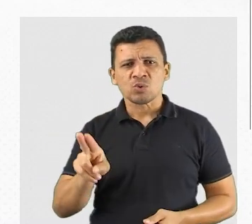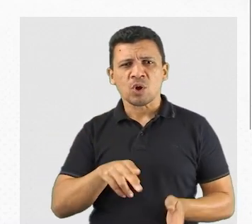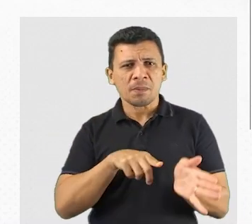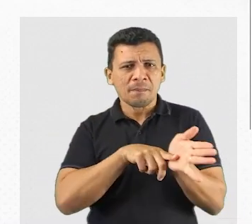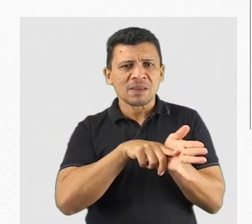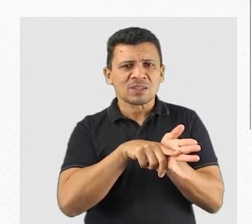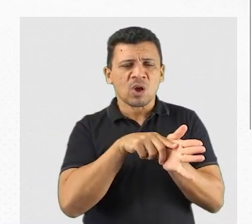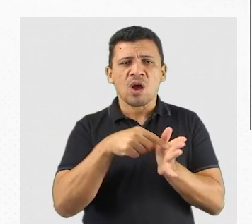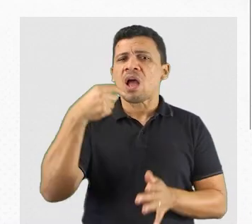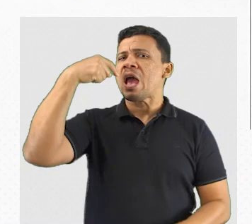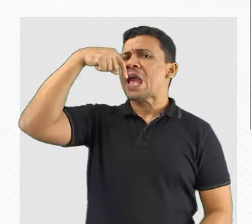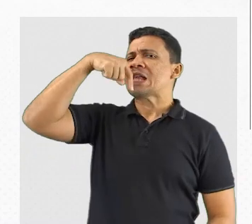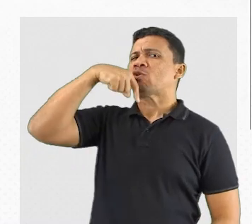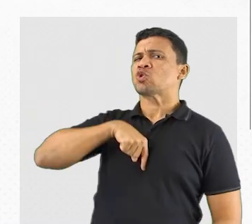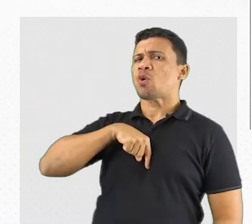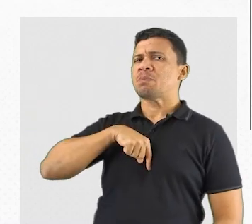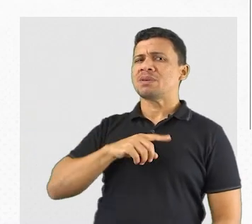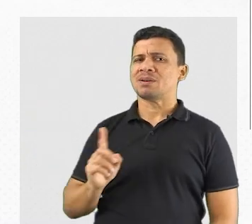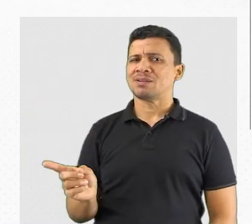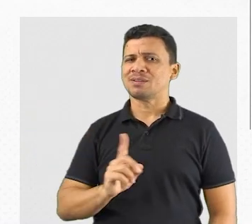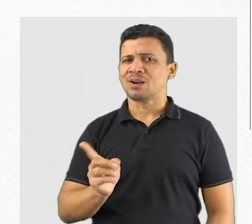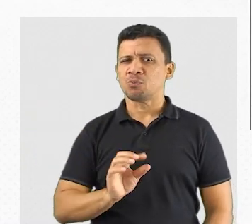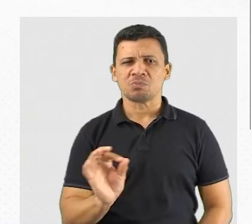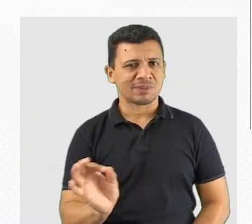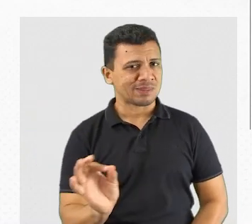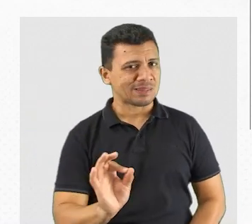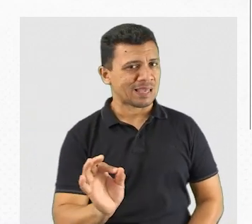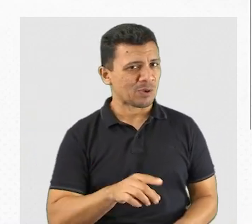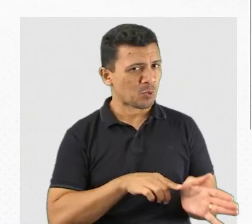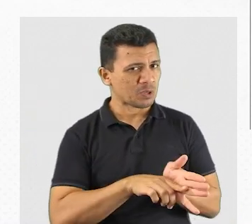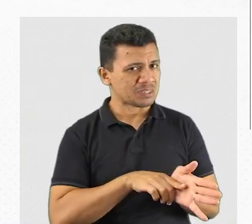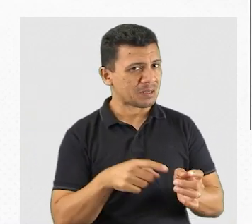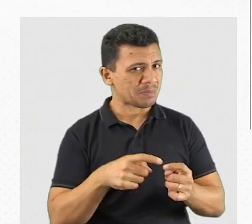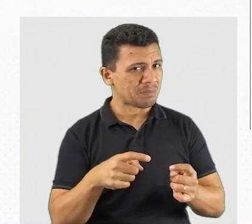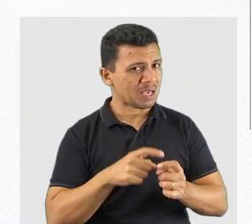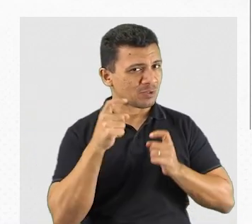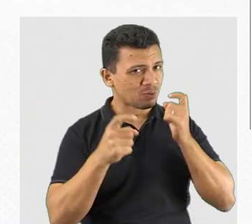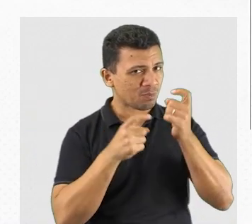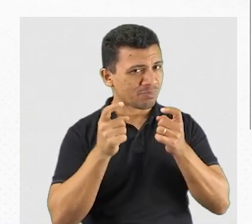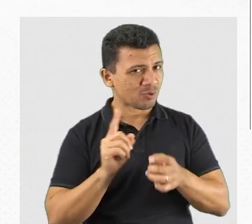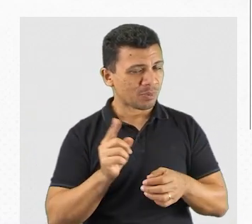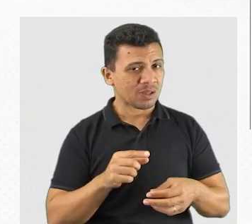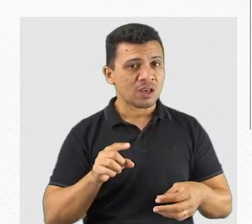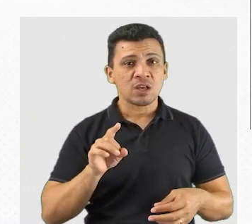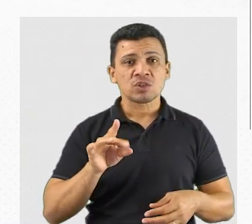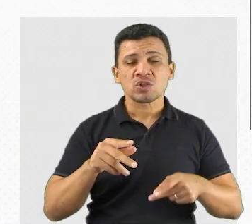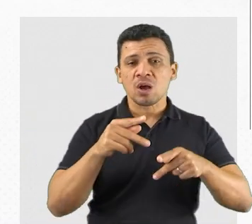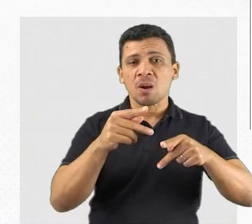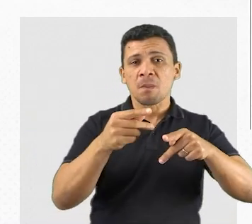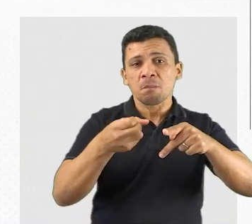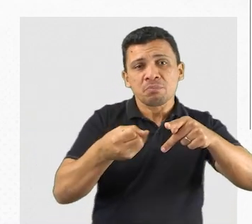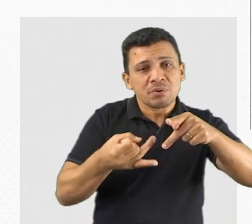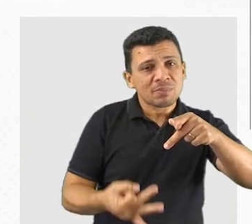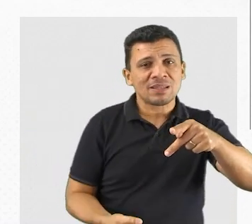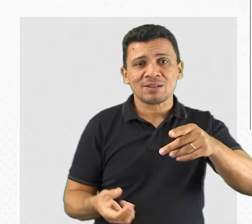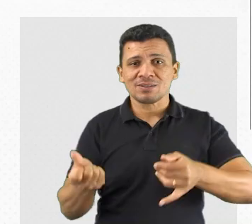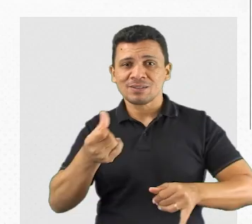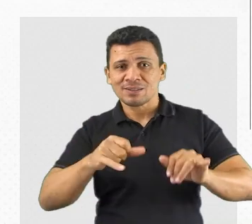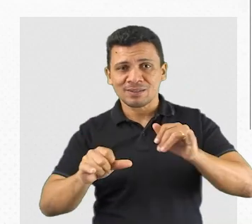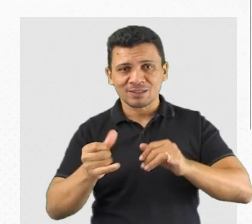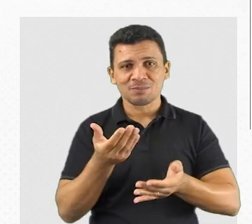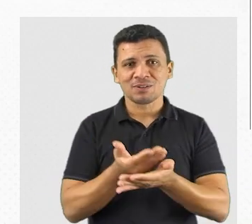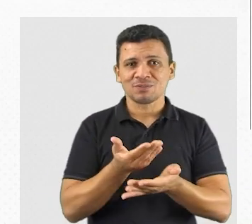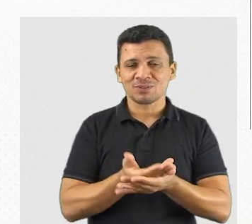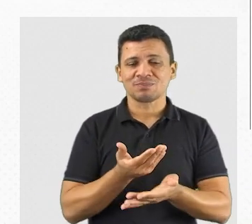não chegar a esse ponto não é nenhum exame, não te preocupa aqui, são só propriedades na química que nós iremos estudar.